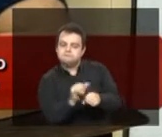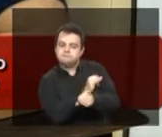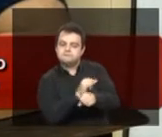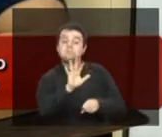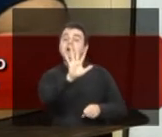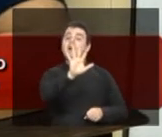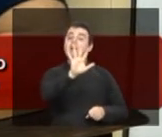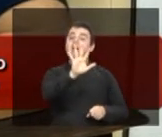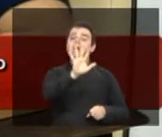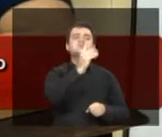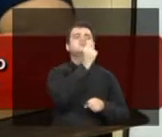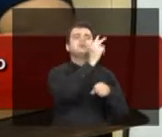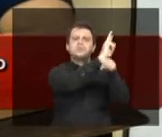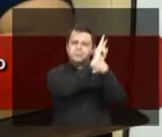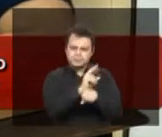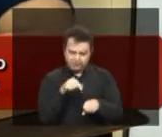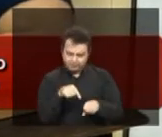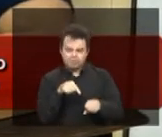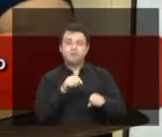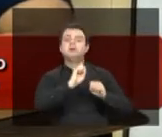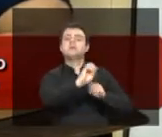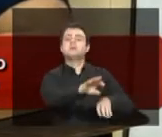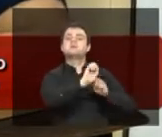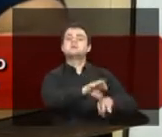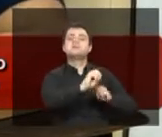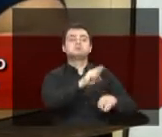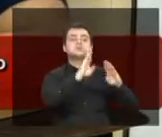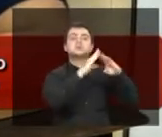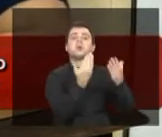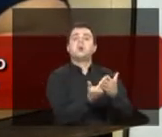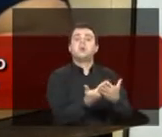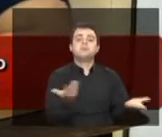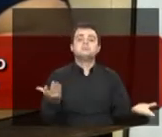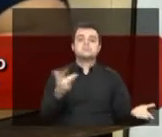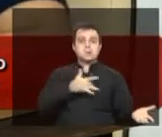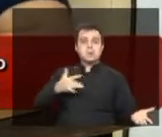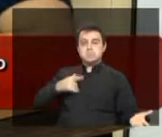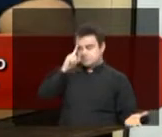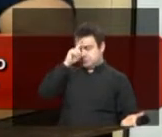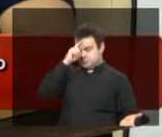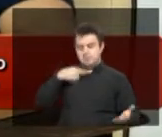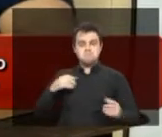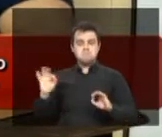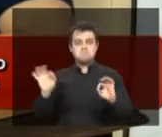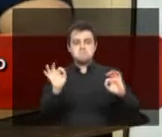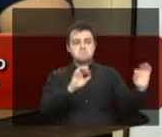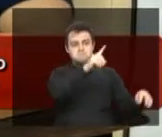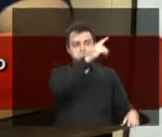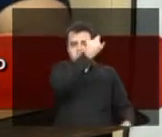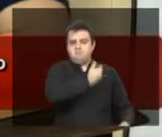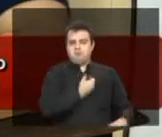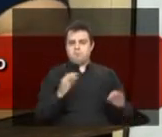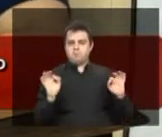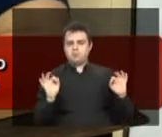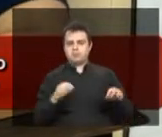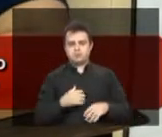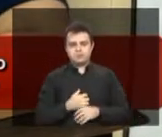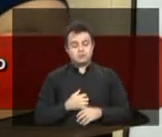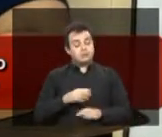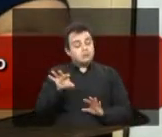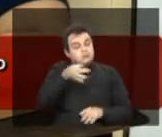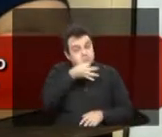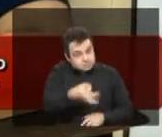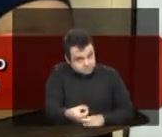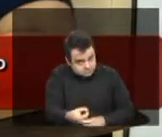educação, eu não vi nada também para a saúde e dei a minha sugestão. 300 milhões, é claro